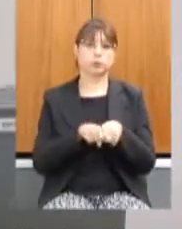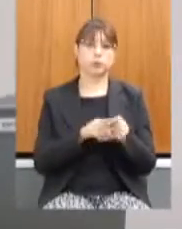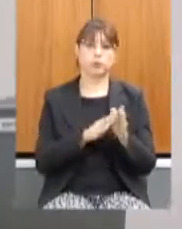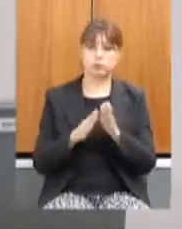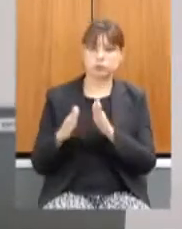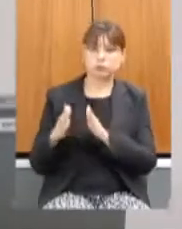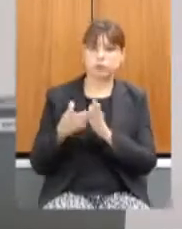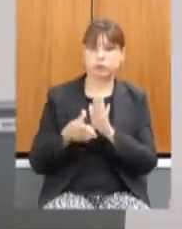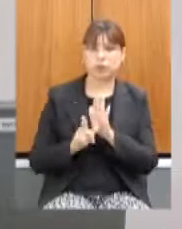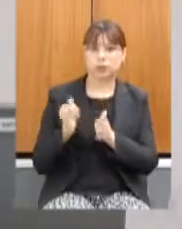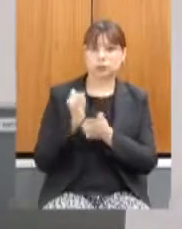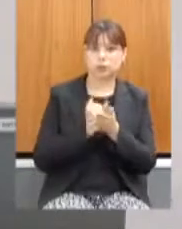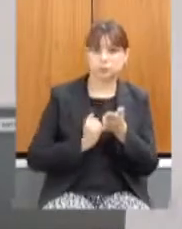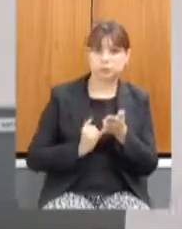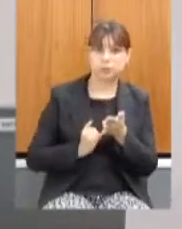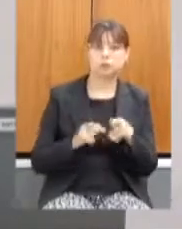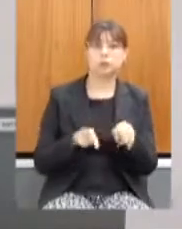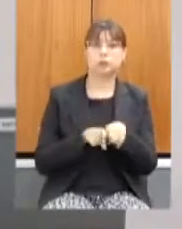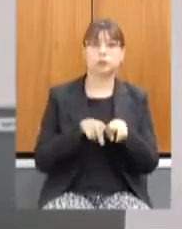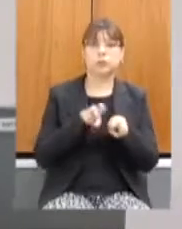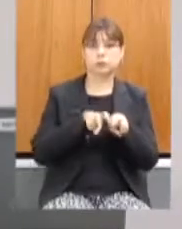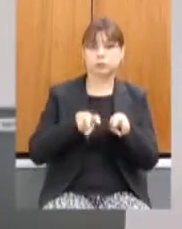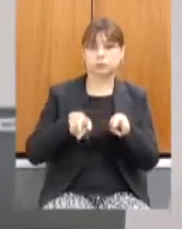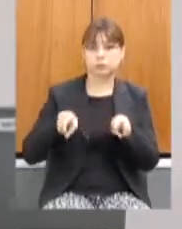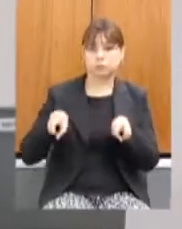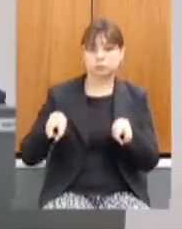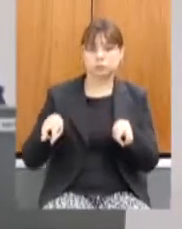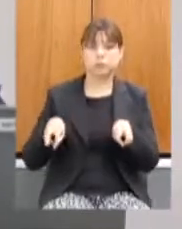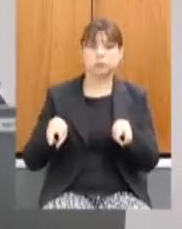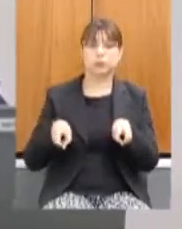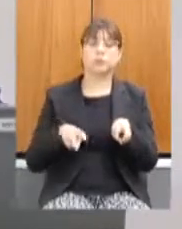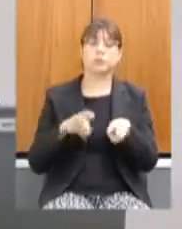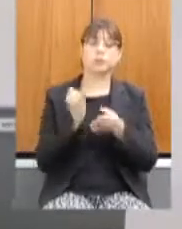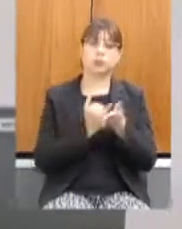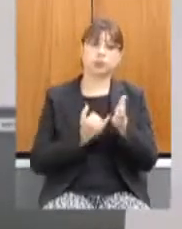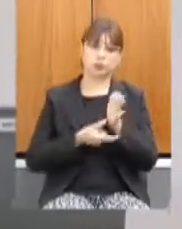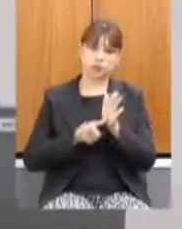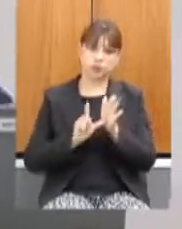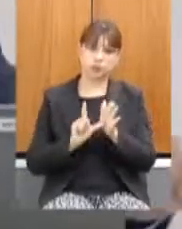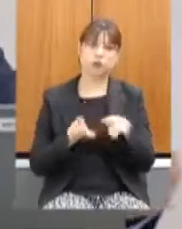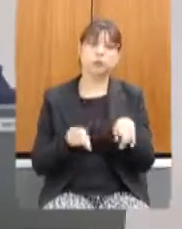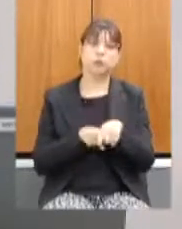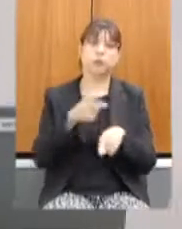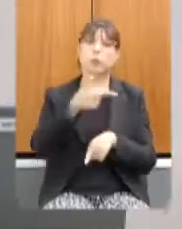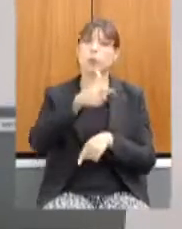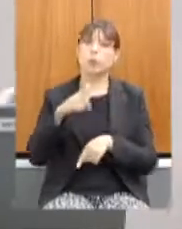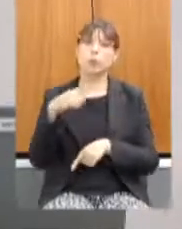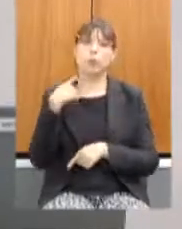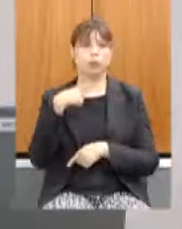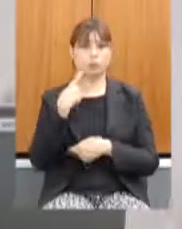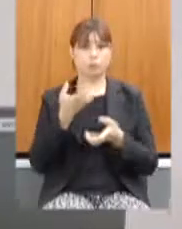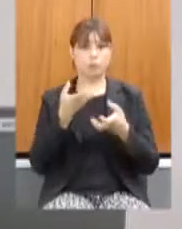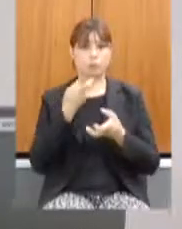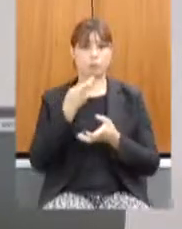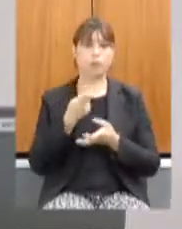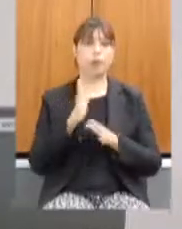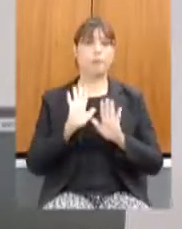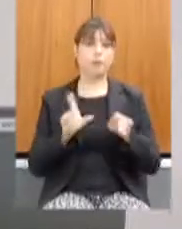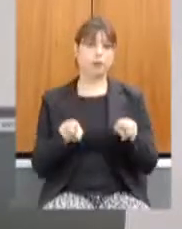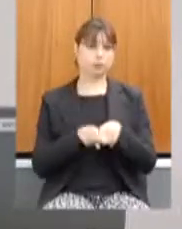ordem de inscrição membros da mesa da Assembleia por ordem de inscrição e demais parlamentares por ordem de